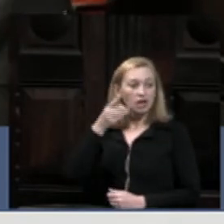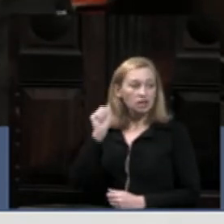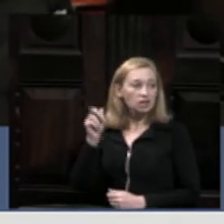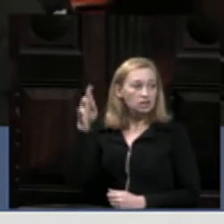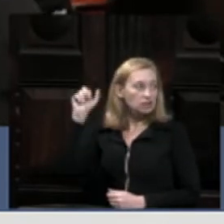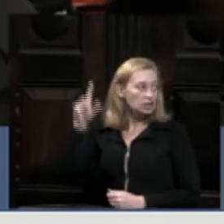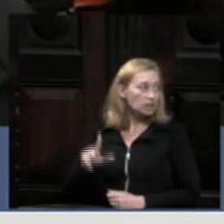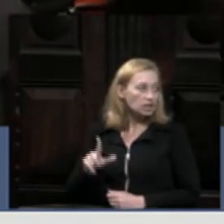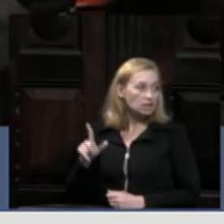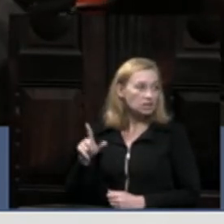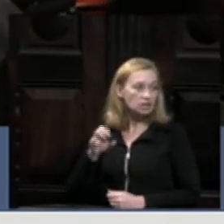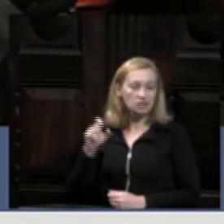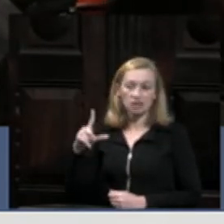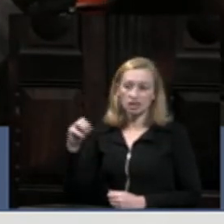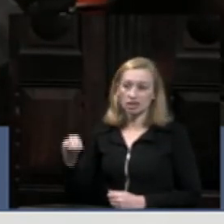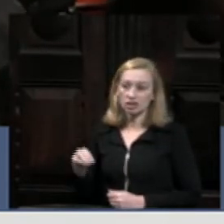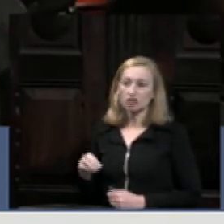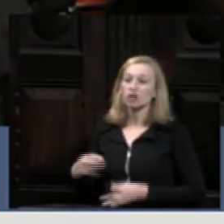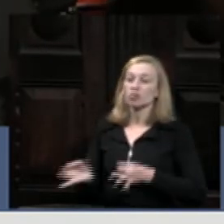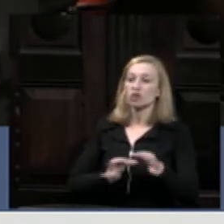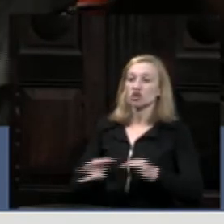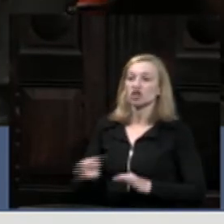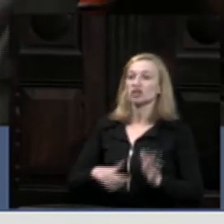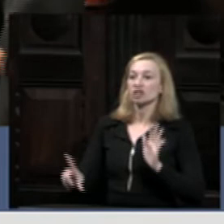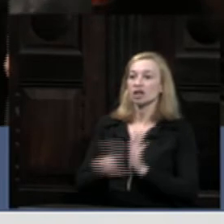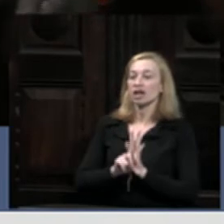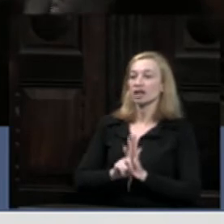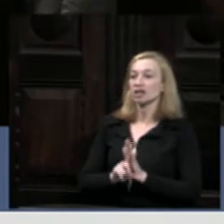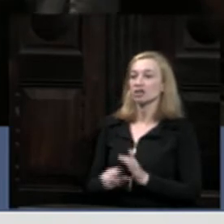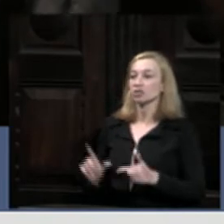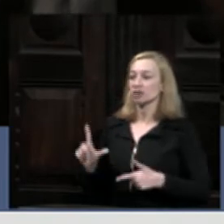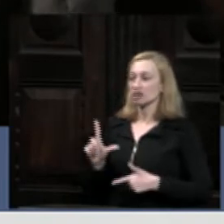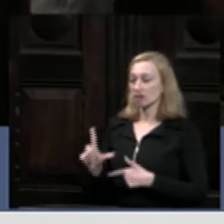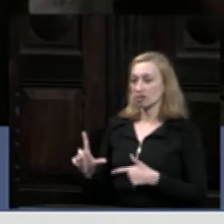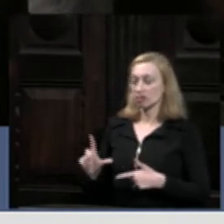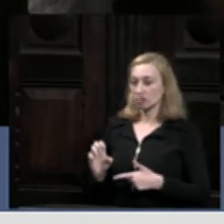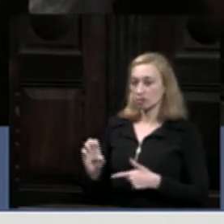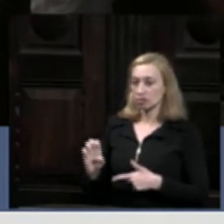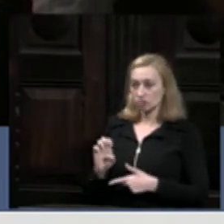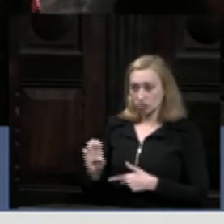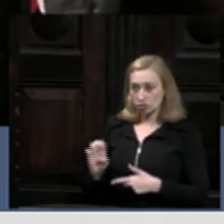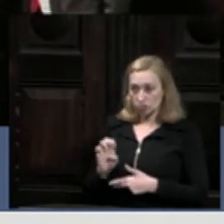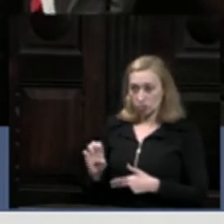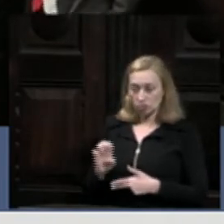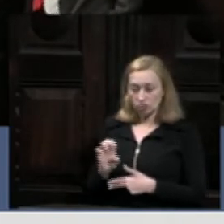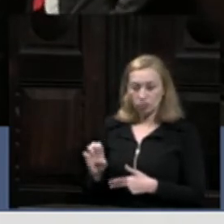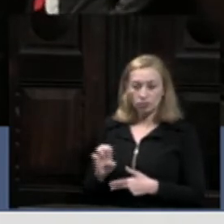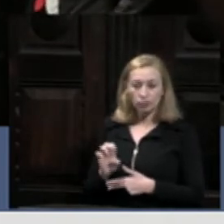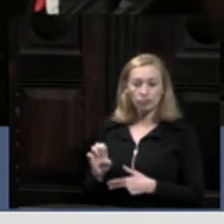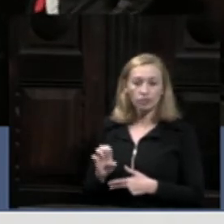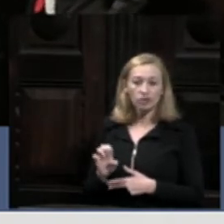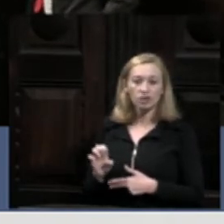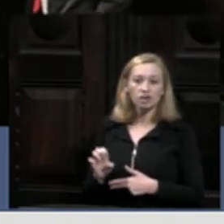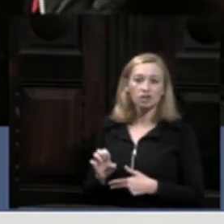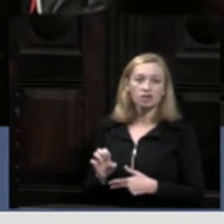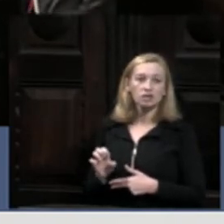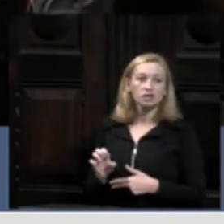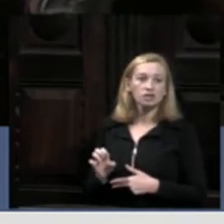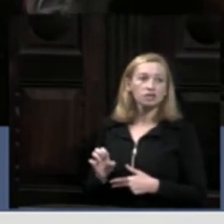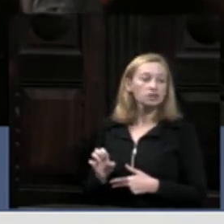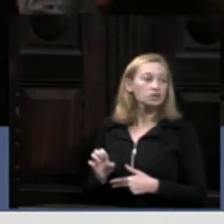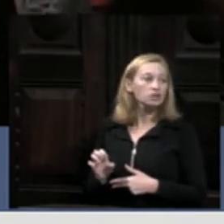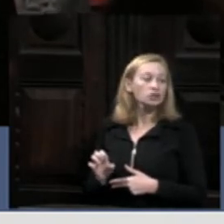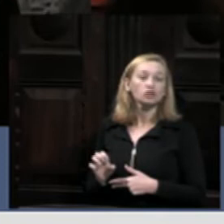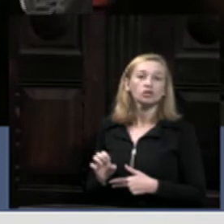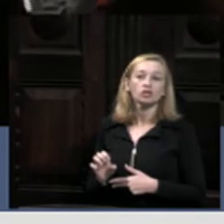por projeto de lei do Executivo, se fez a segregação de massas. O